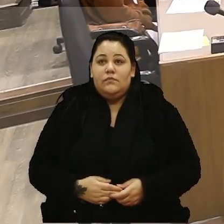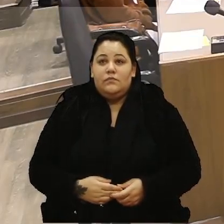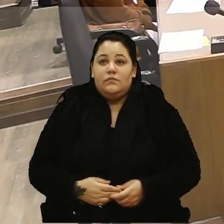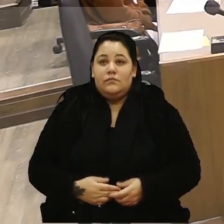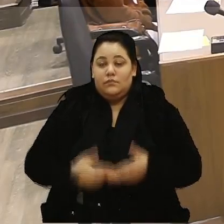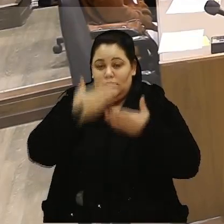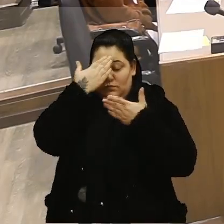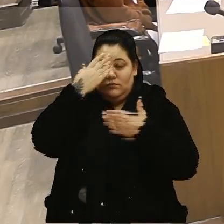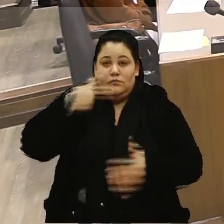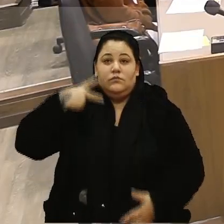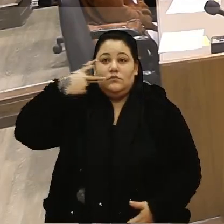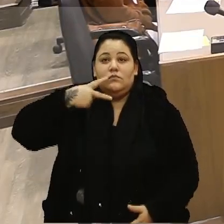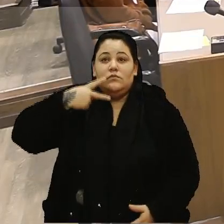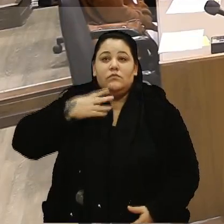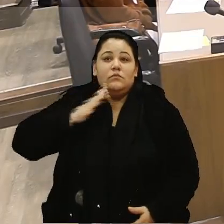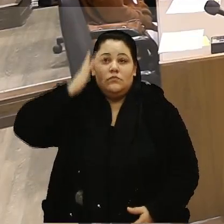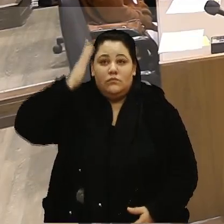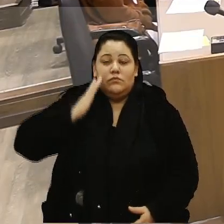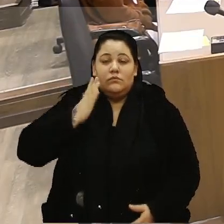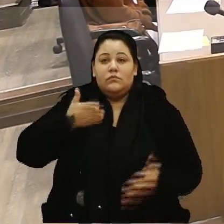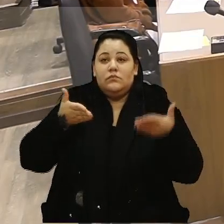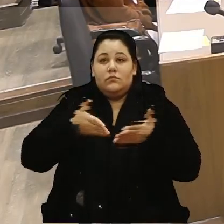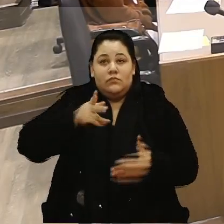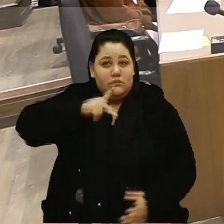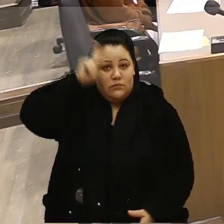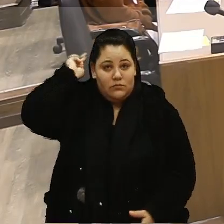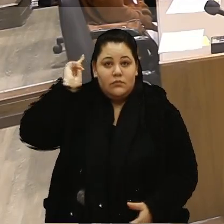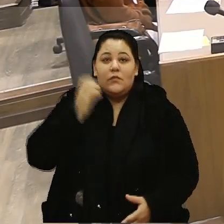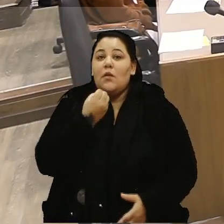vereadora Daiane Mello. Com a palavra, vereador Iago Morandi. Bom dia a todos, pessoal que nos